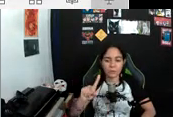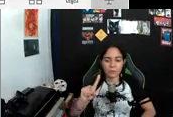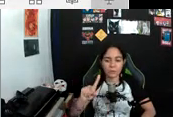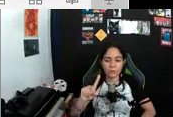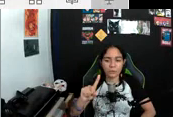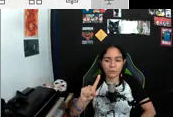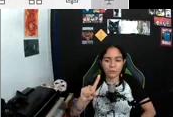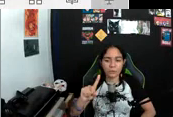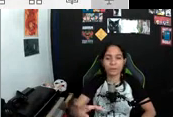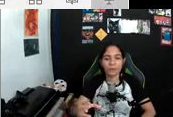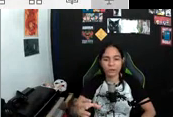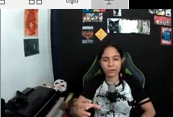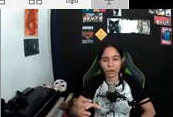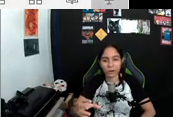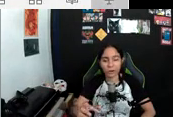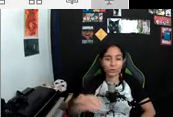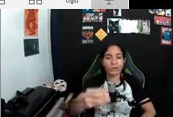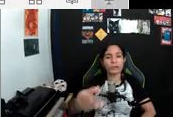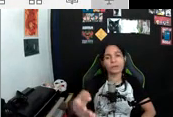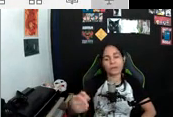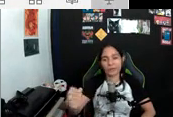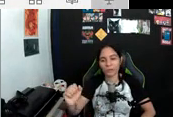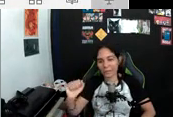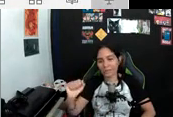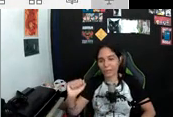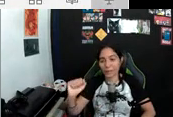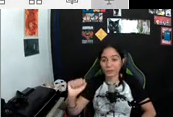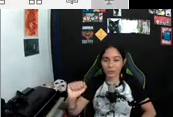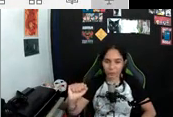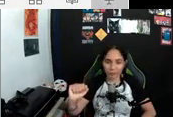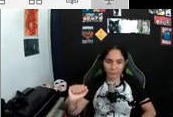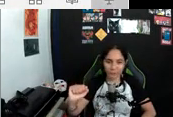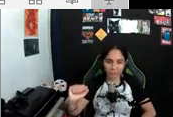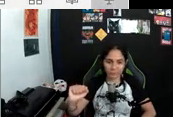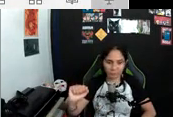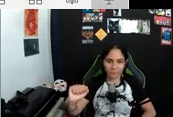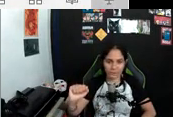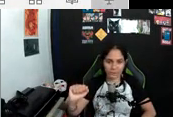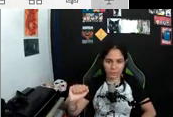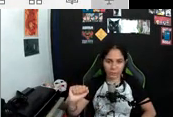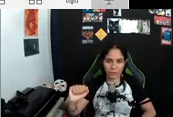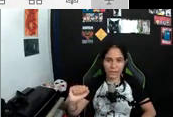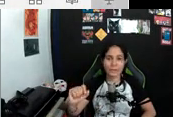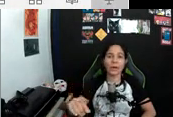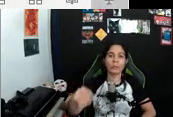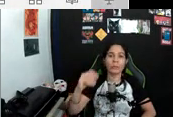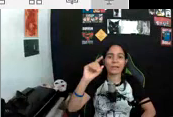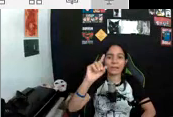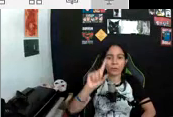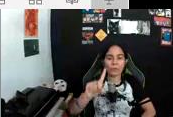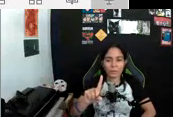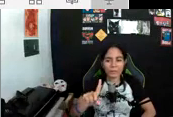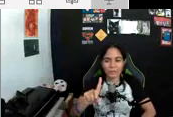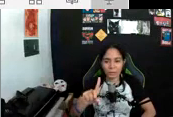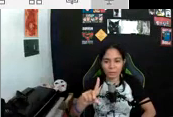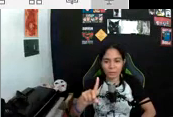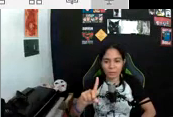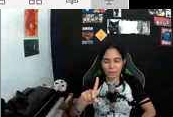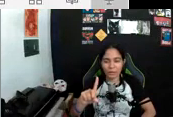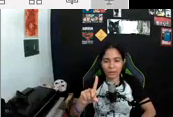quando uma pessoa, na hora você ficou em choque, hoje em dia você já consegue falar sobre, entendeu? Então, basta